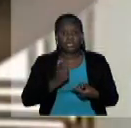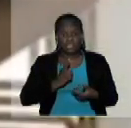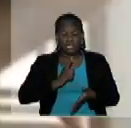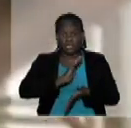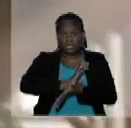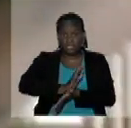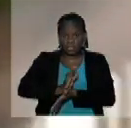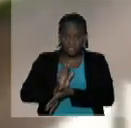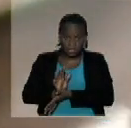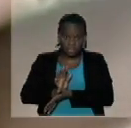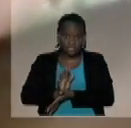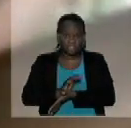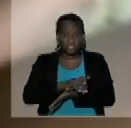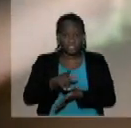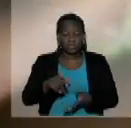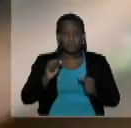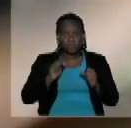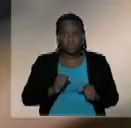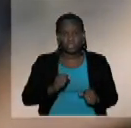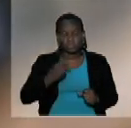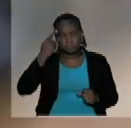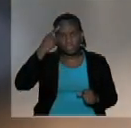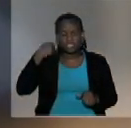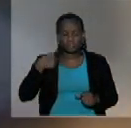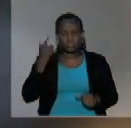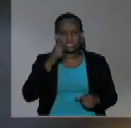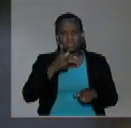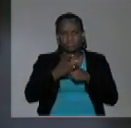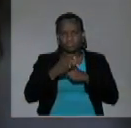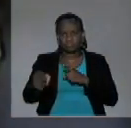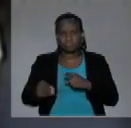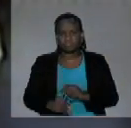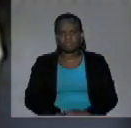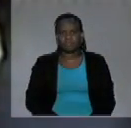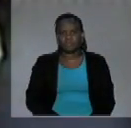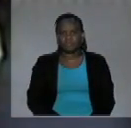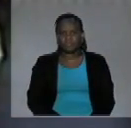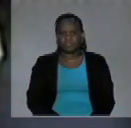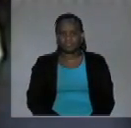que, apesar da opressão, podemos nos considerar vitoriosos